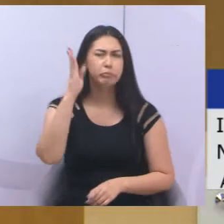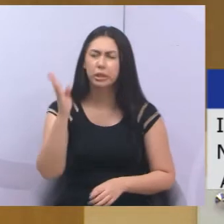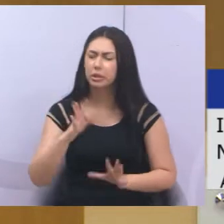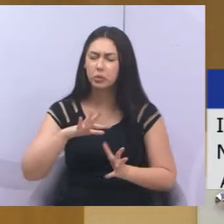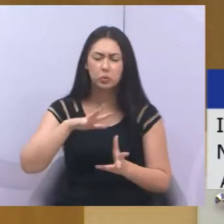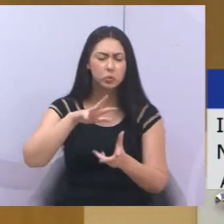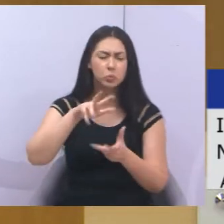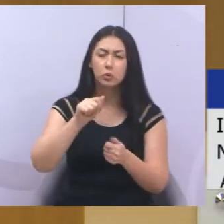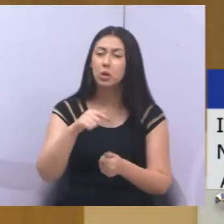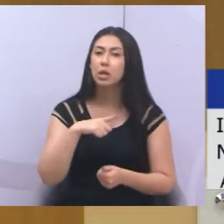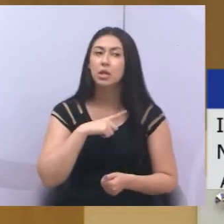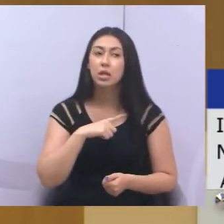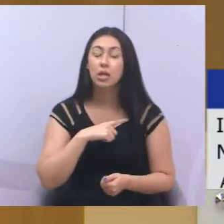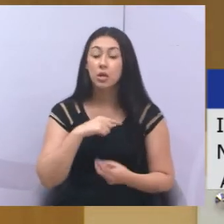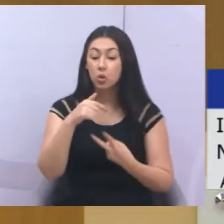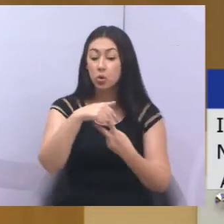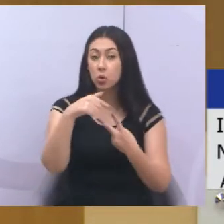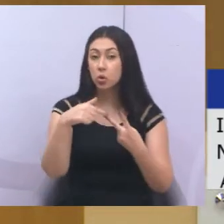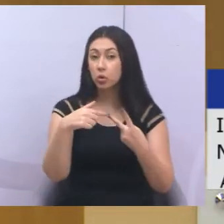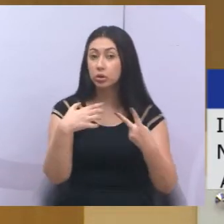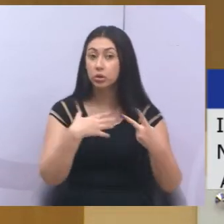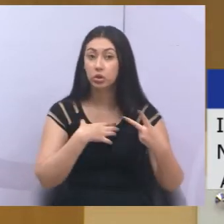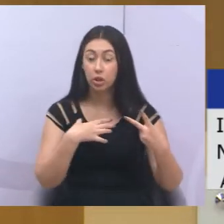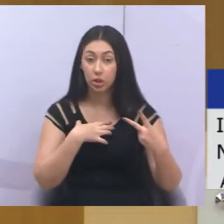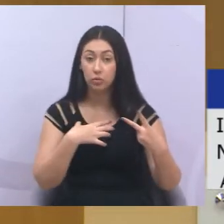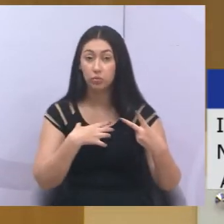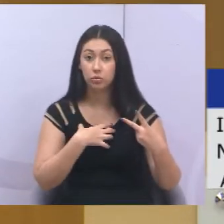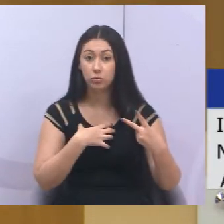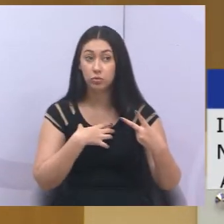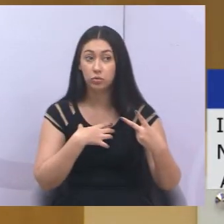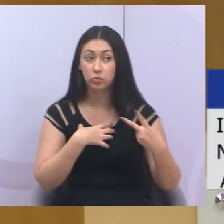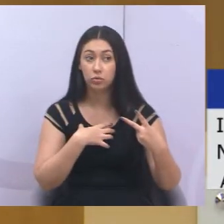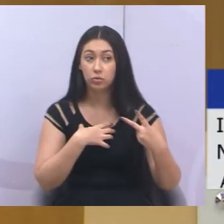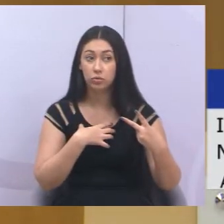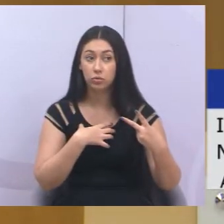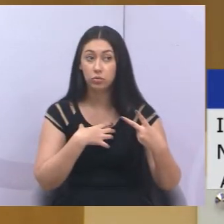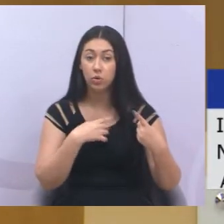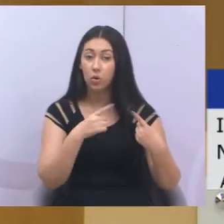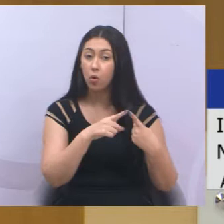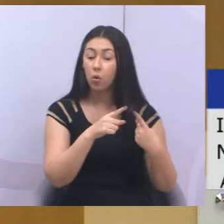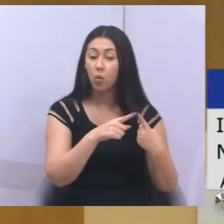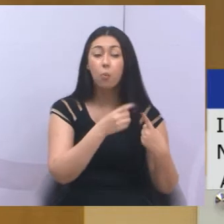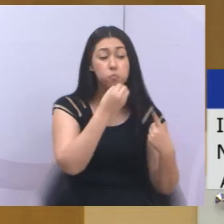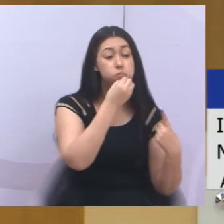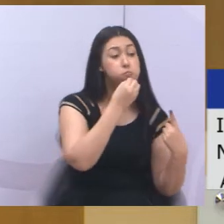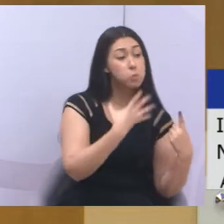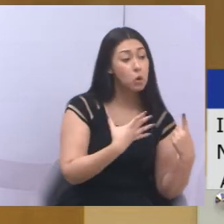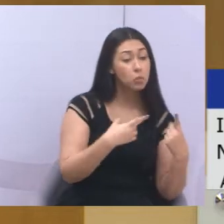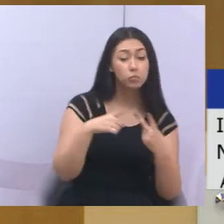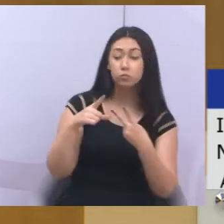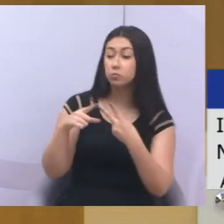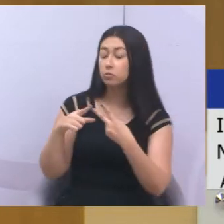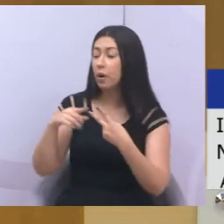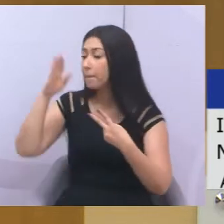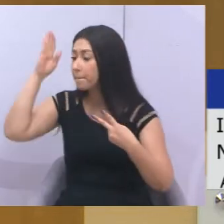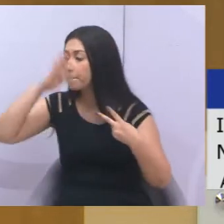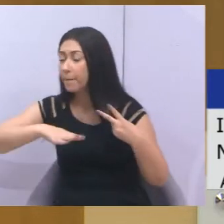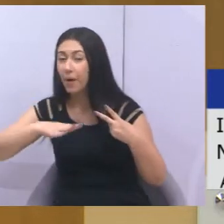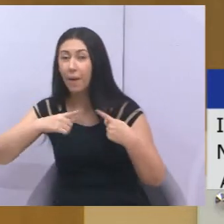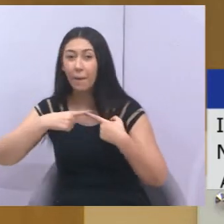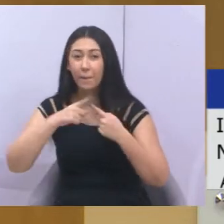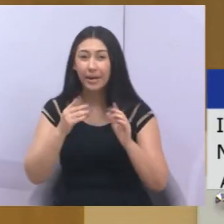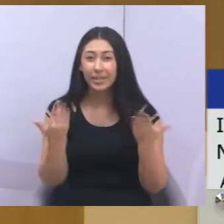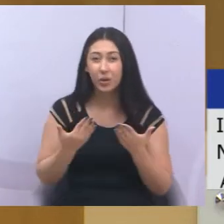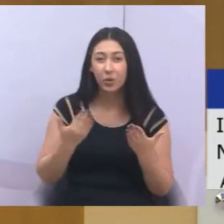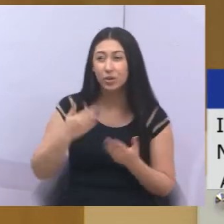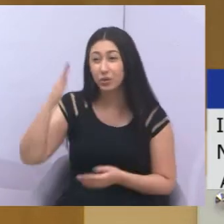existem duas técnicas que chama-se bem-bem e mal-mal. Só que o mal-mal está respondendo